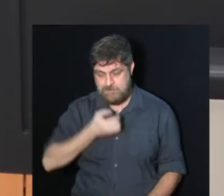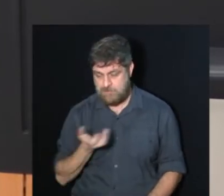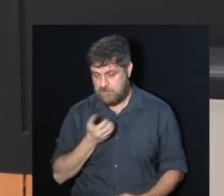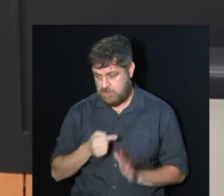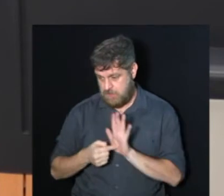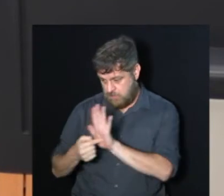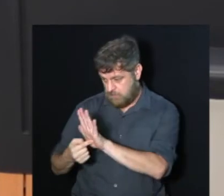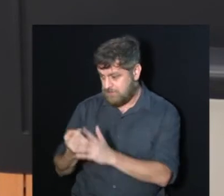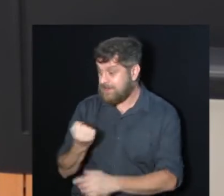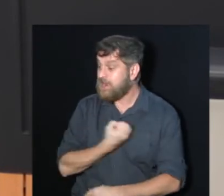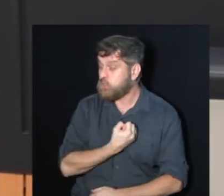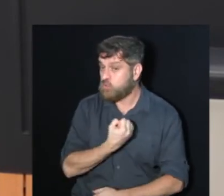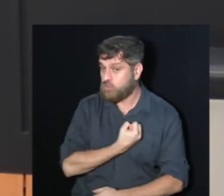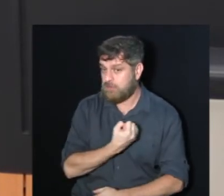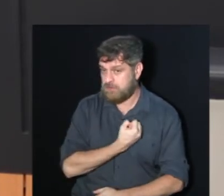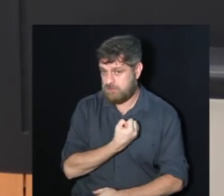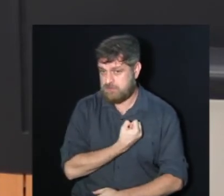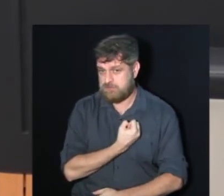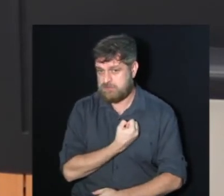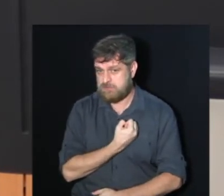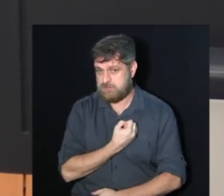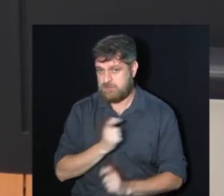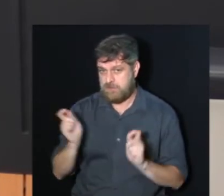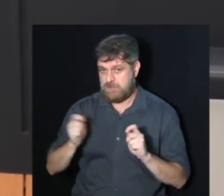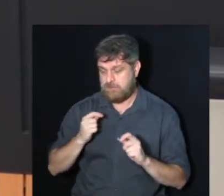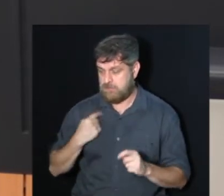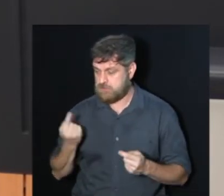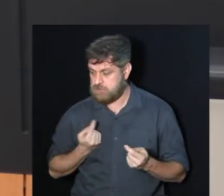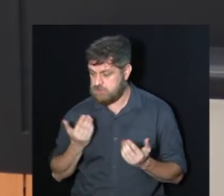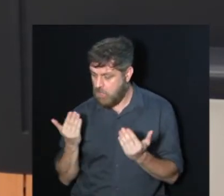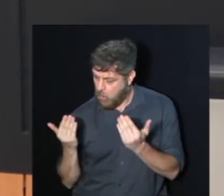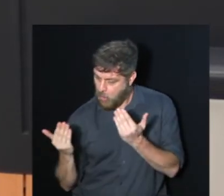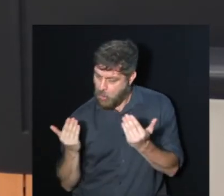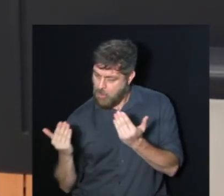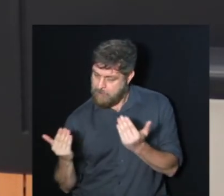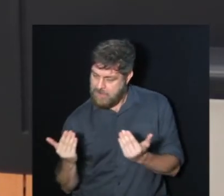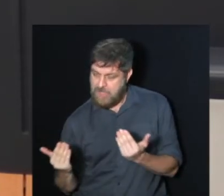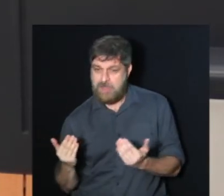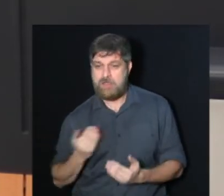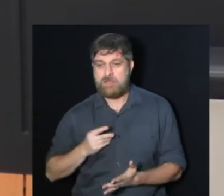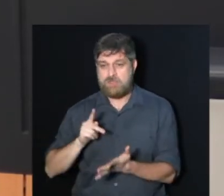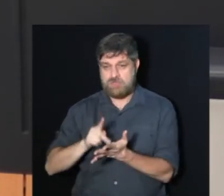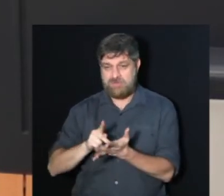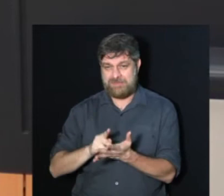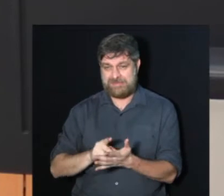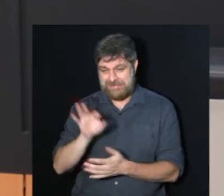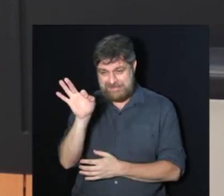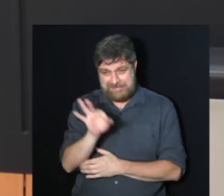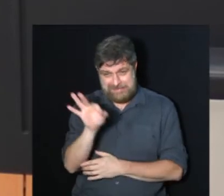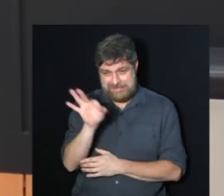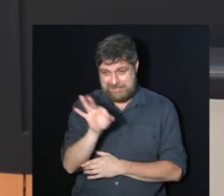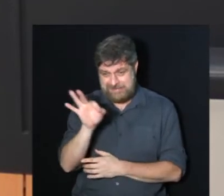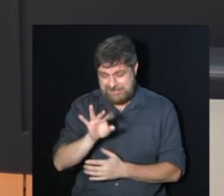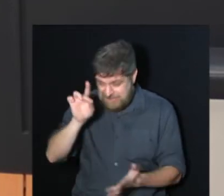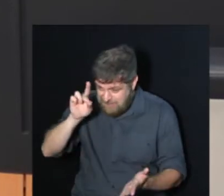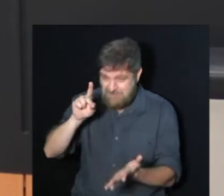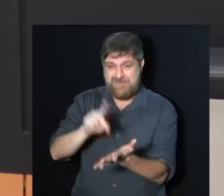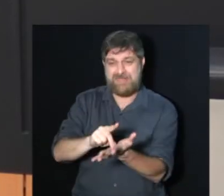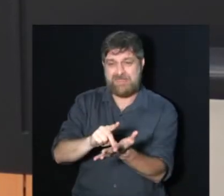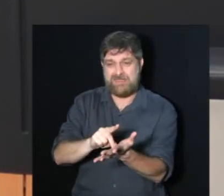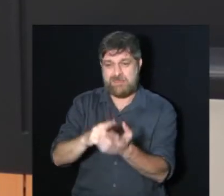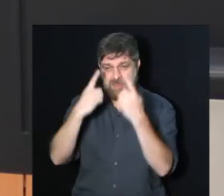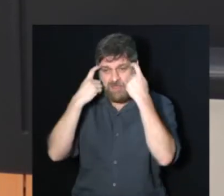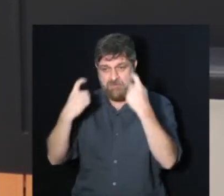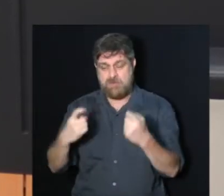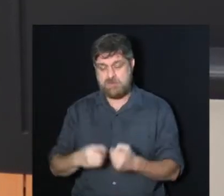para vocês, e aí a gente vai poder confrontar que, realmente, nós não temos índices reais sobre a